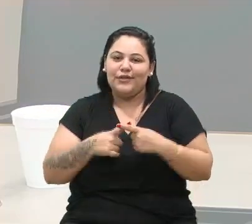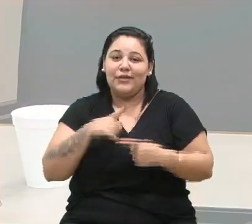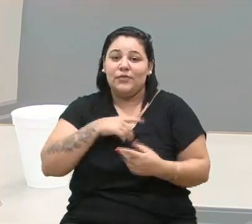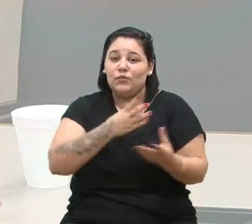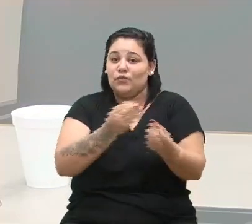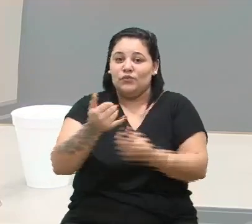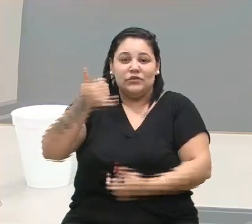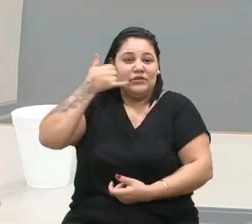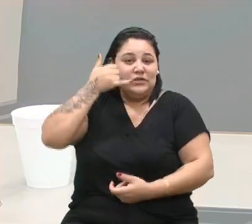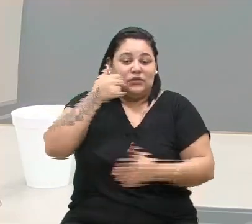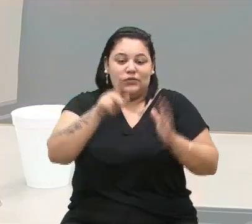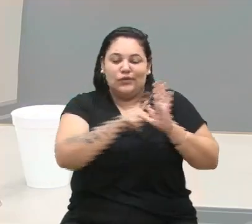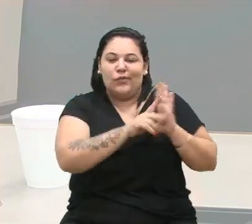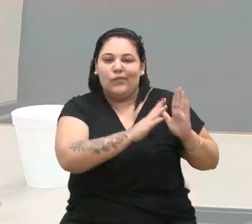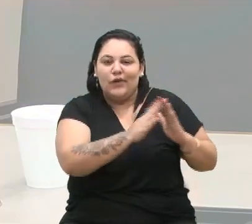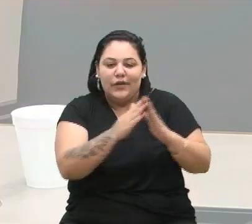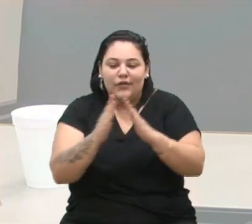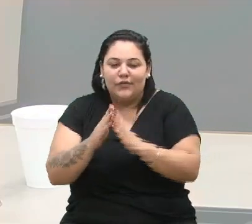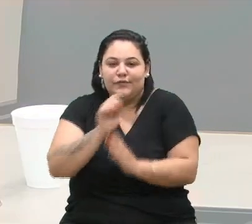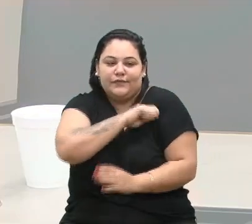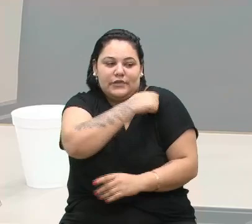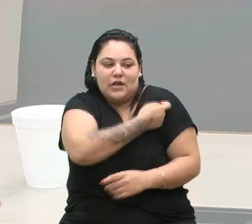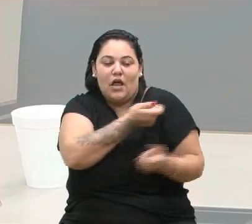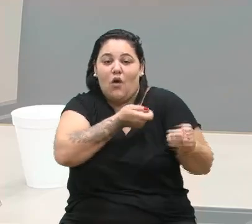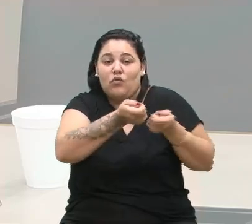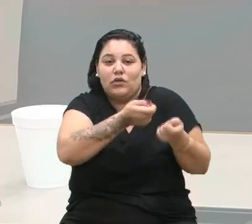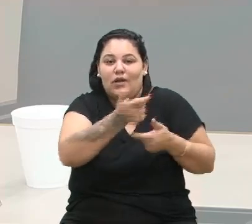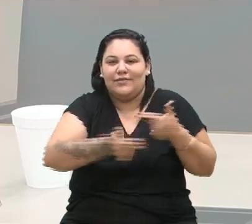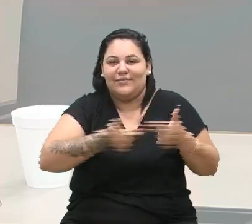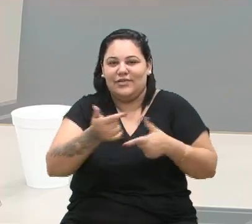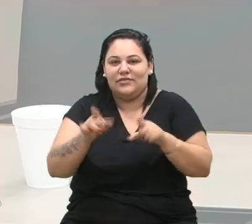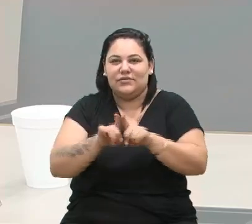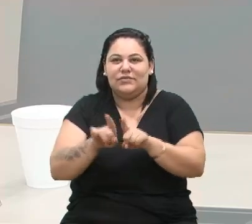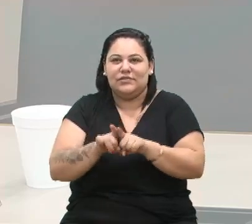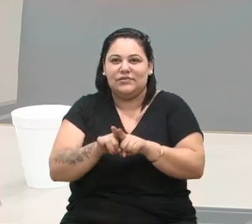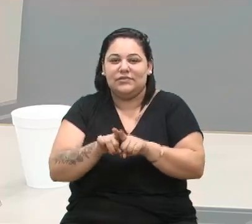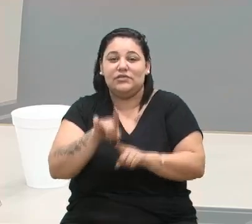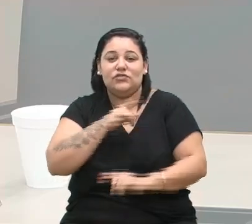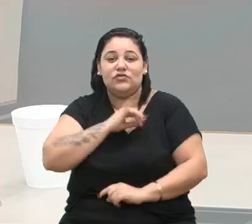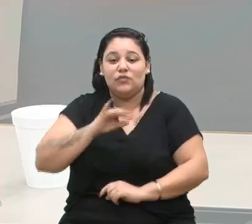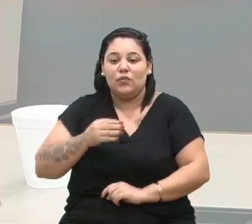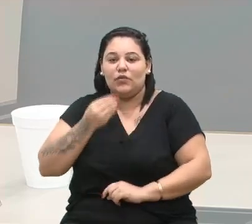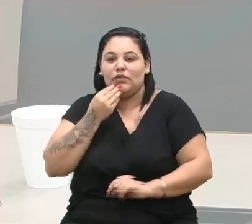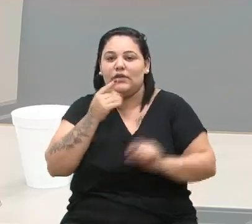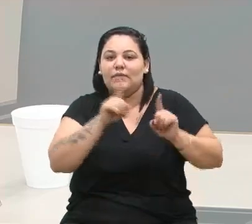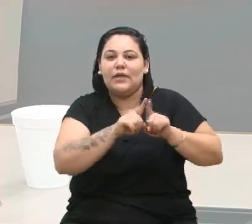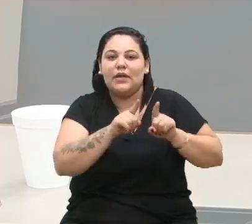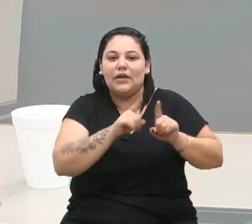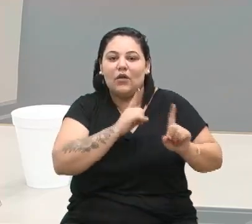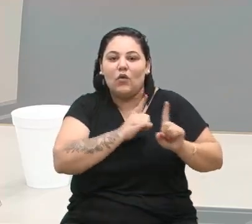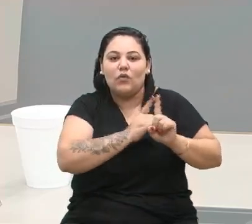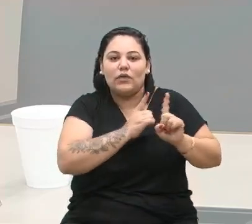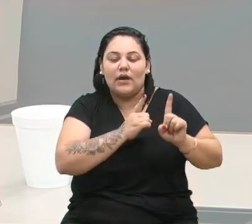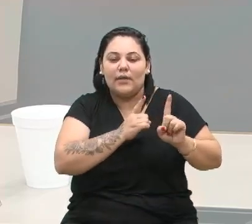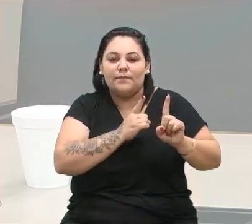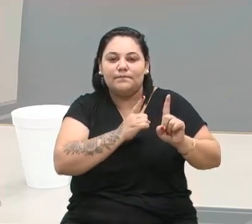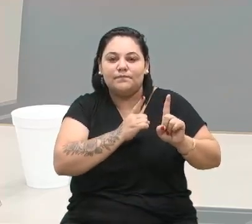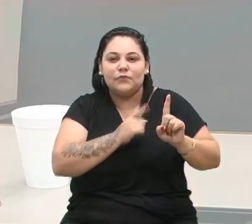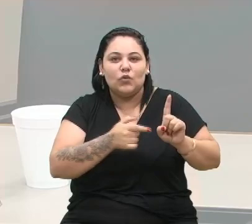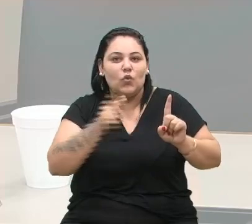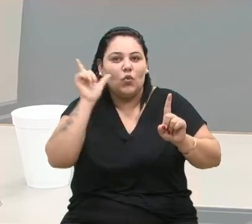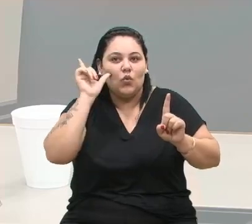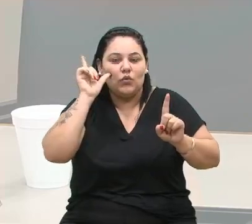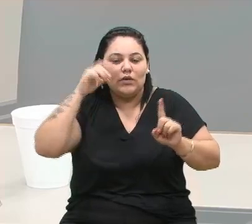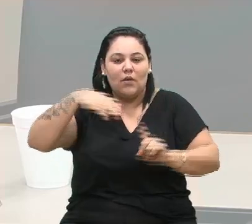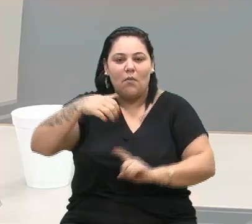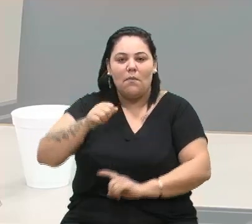dos próprios moradores que vão fiscalizar esse trabalho. E tive a oportunidade de me encontrar ontem com um dos funcionários em cima, ali o